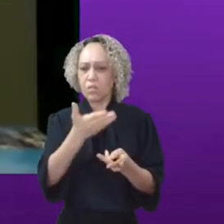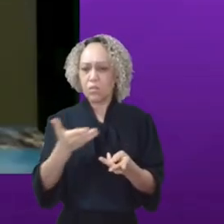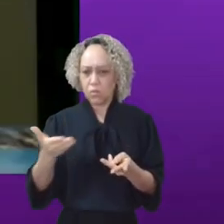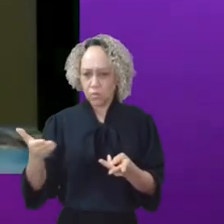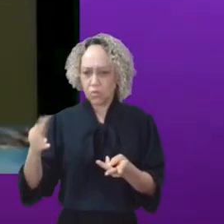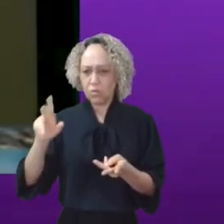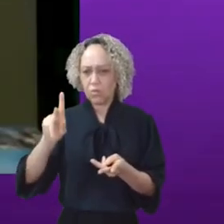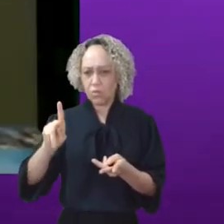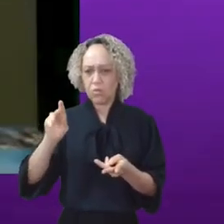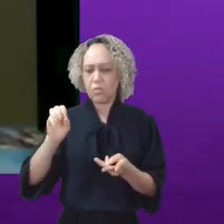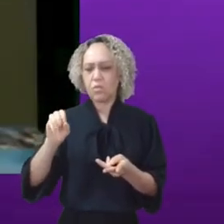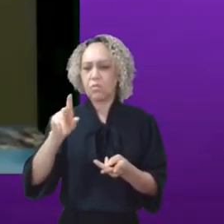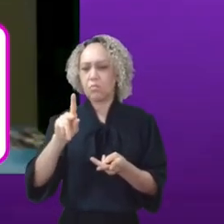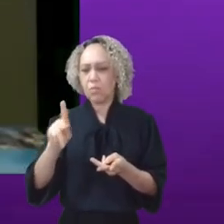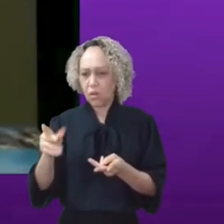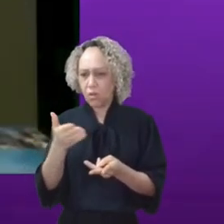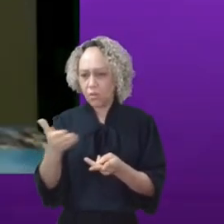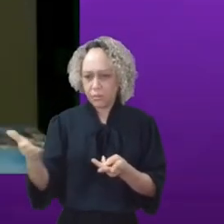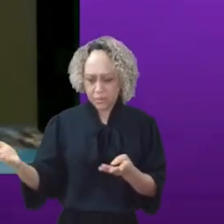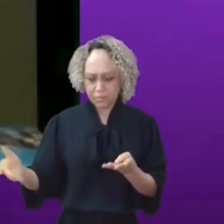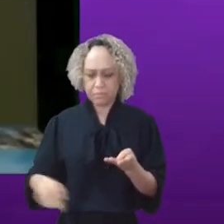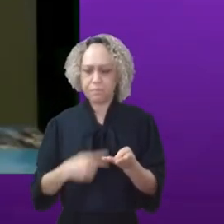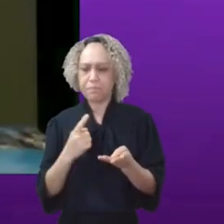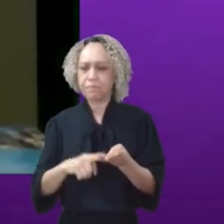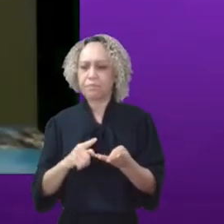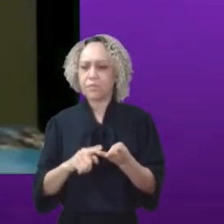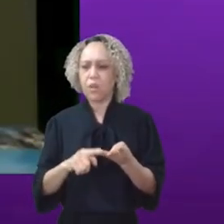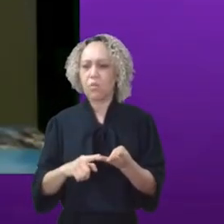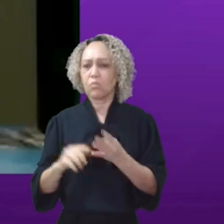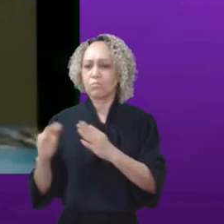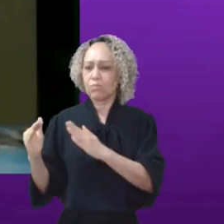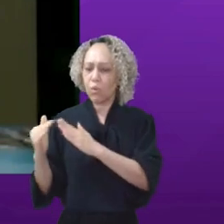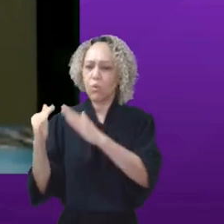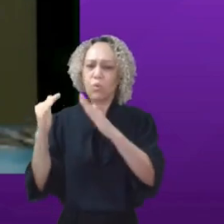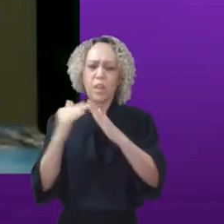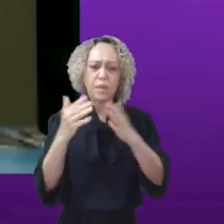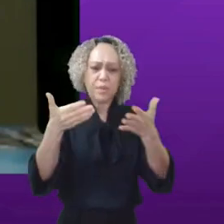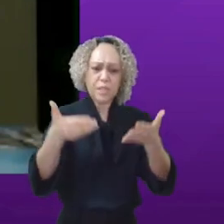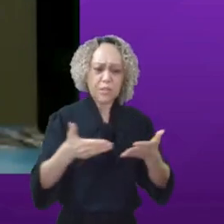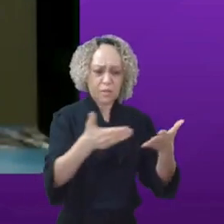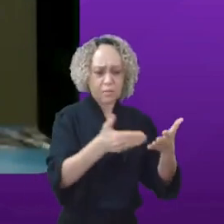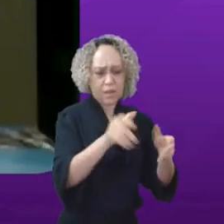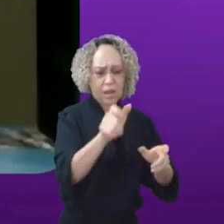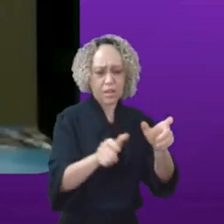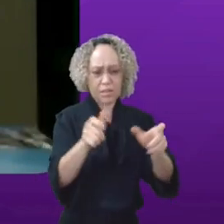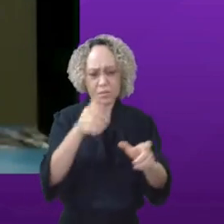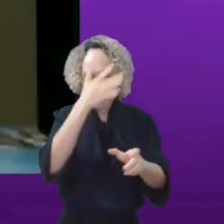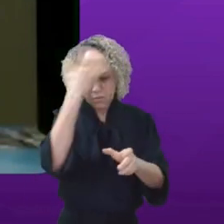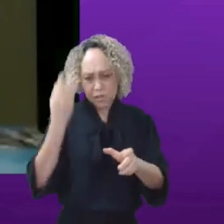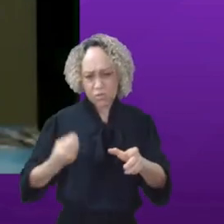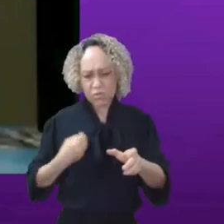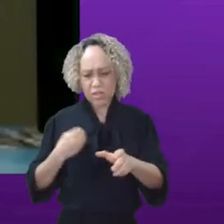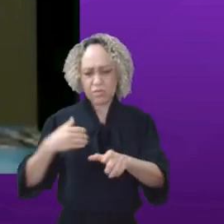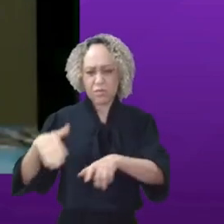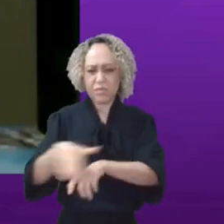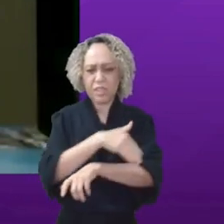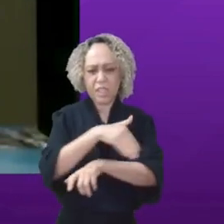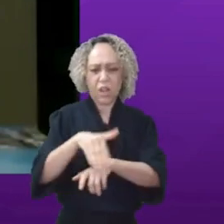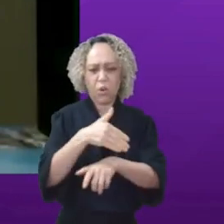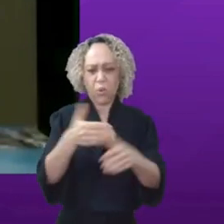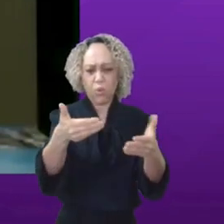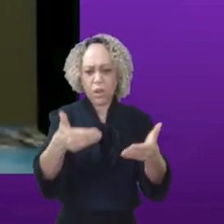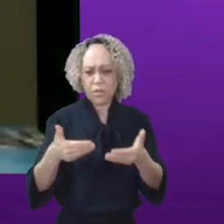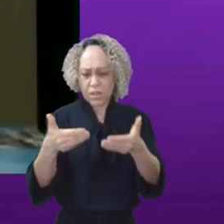que é o Centro de População de Rua, os abrigos, os acolhimentos, não é? A melhoria